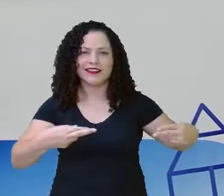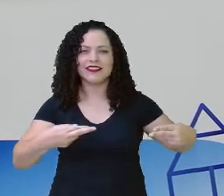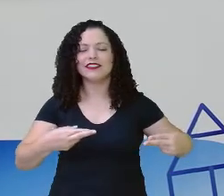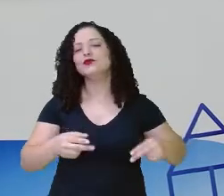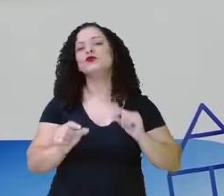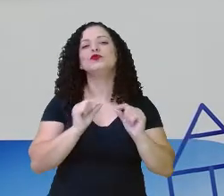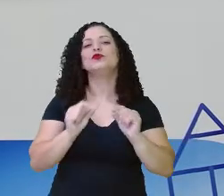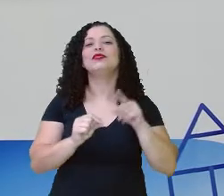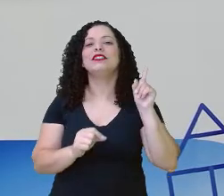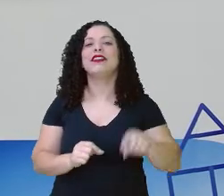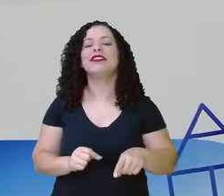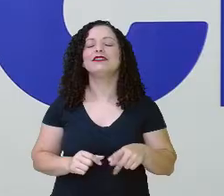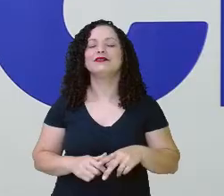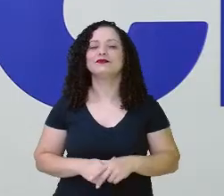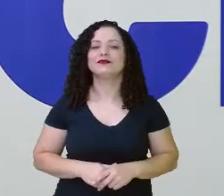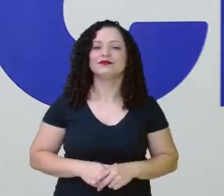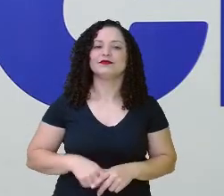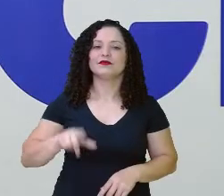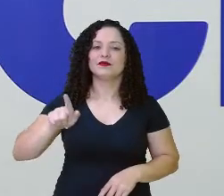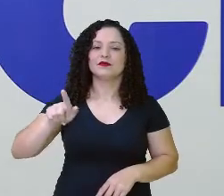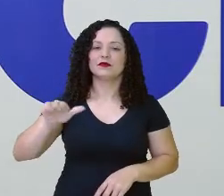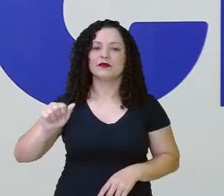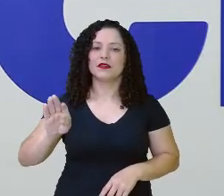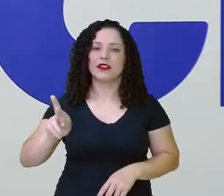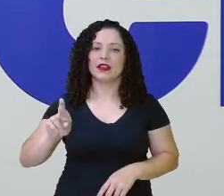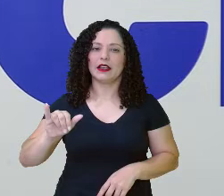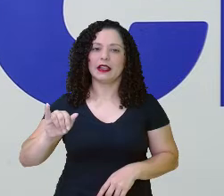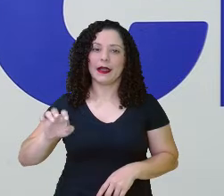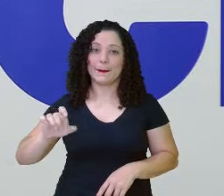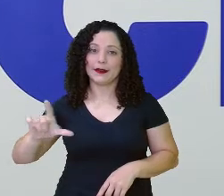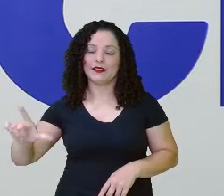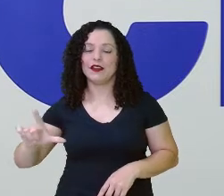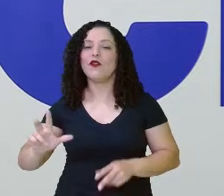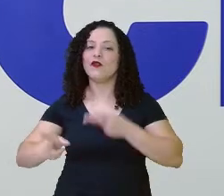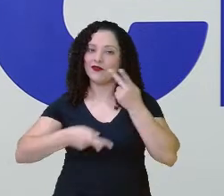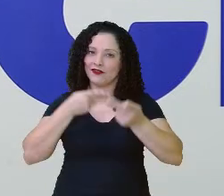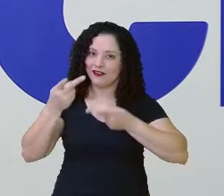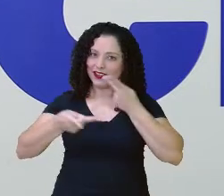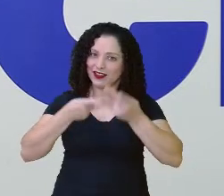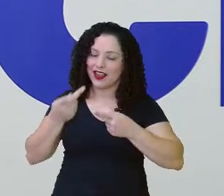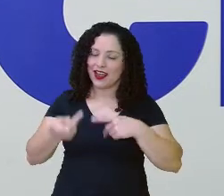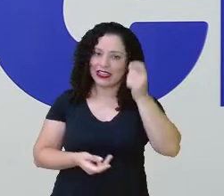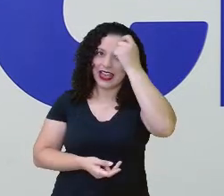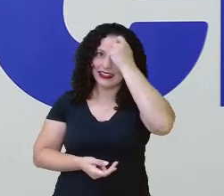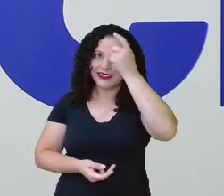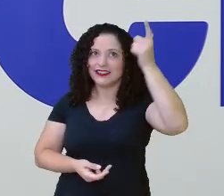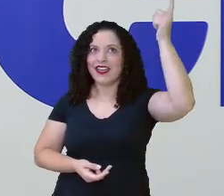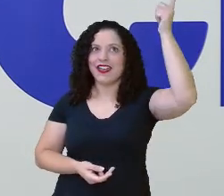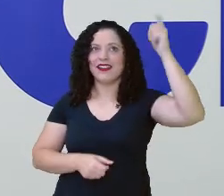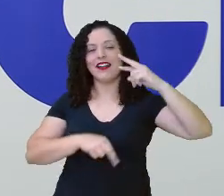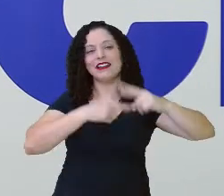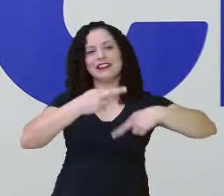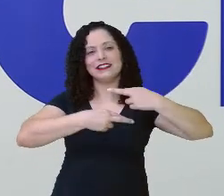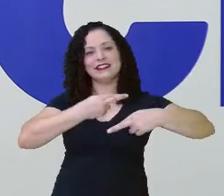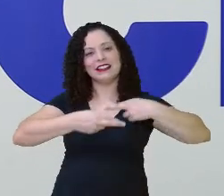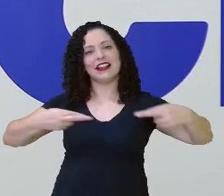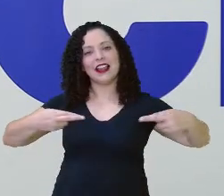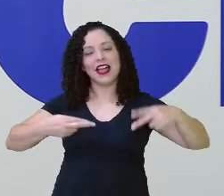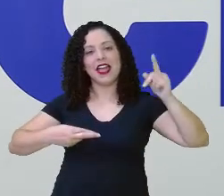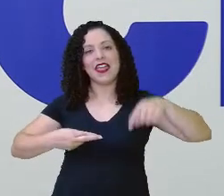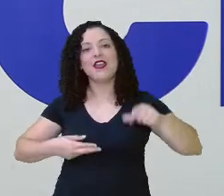esse? Será que temos resposta? Gabriel disse, assim que você começou, disse que a ideia de reciclagem